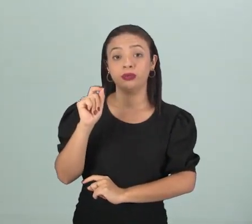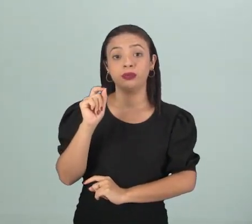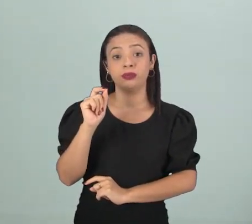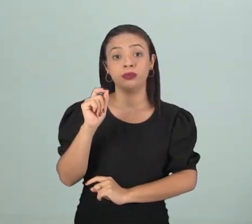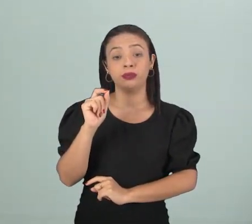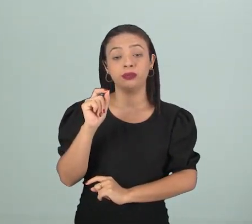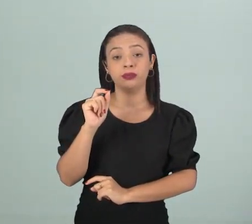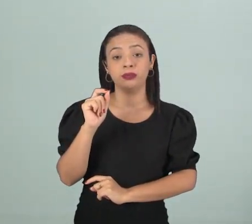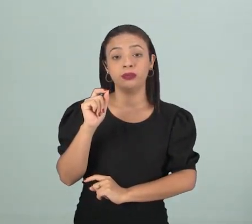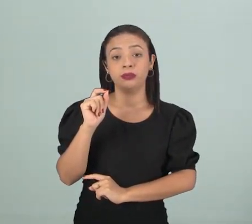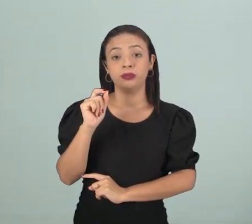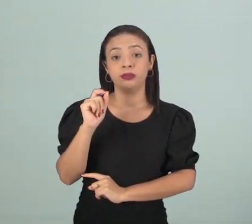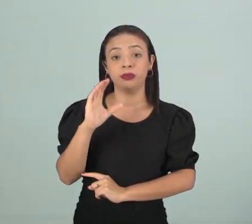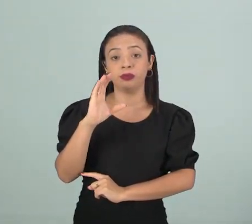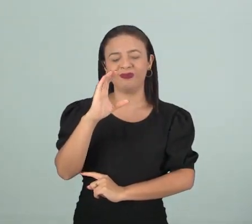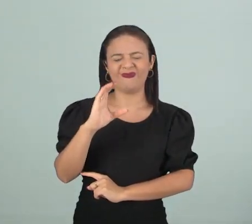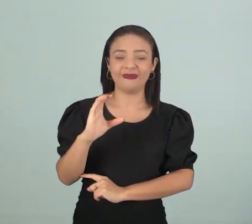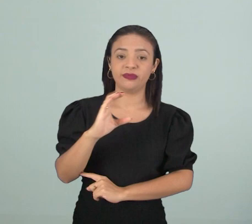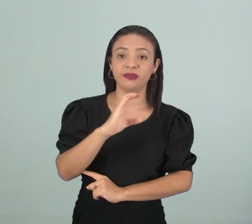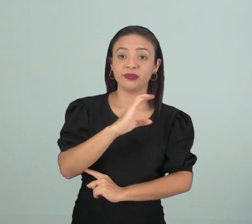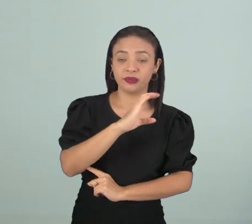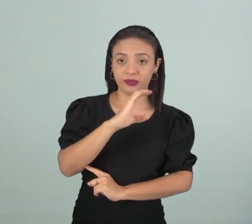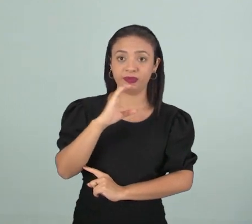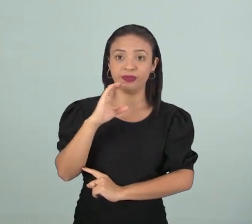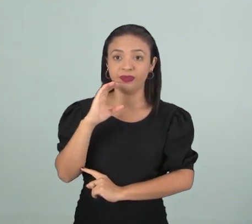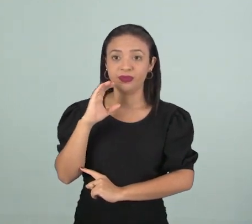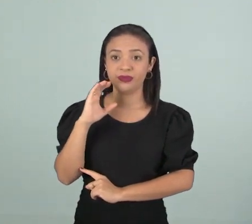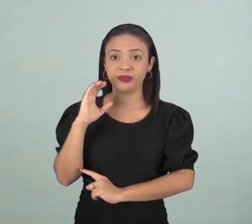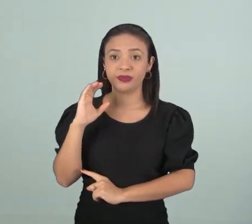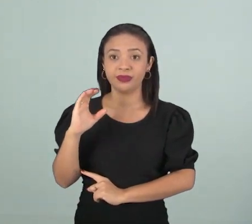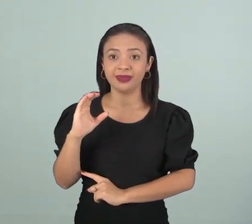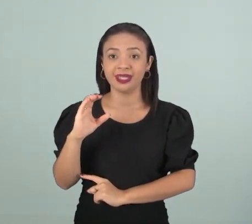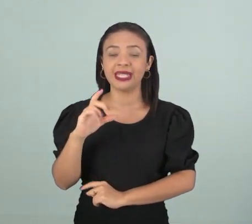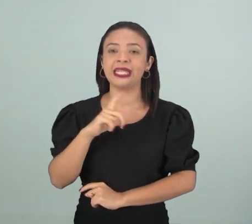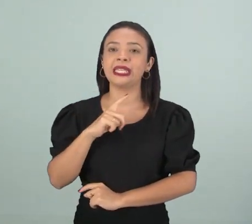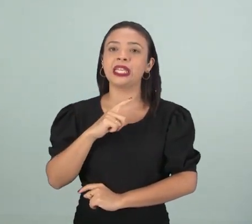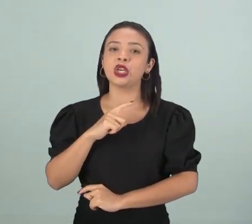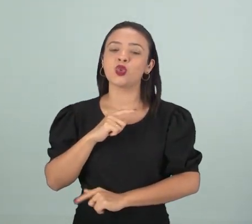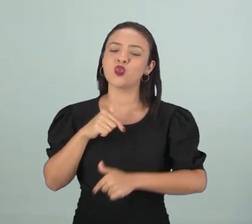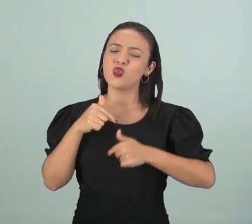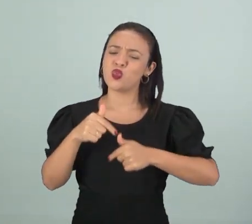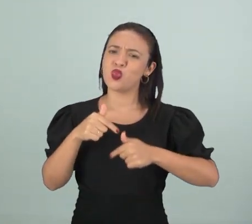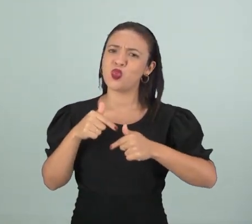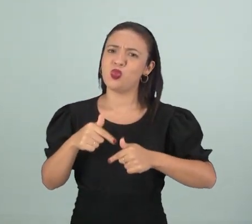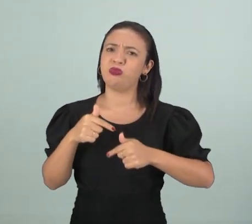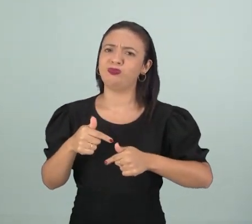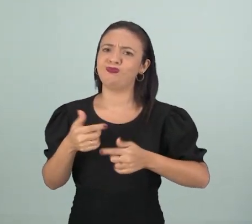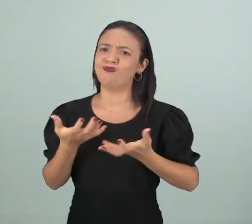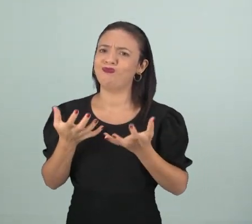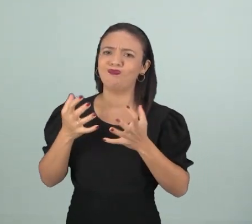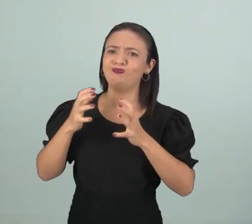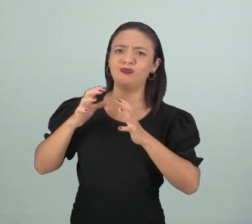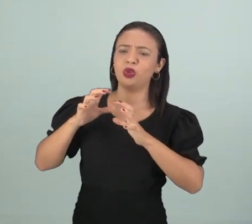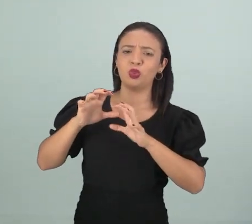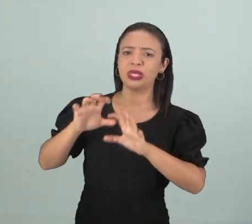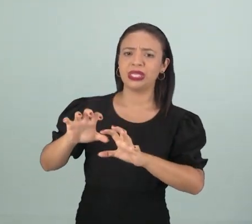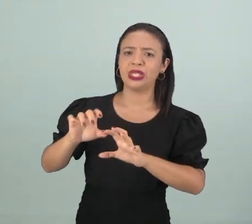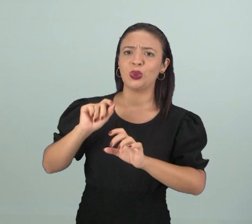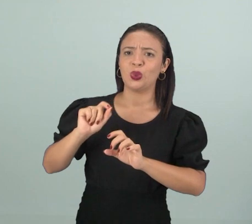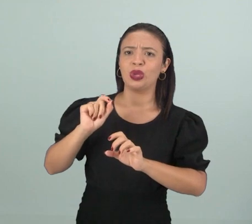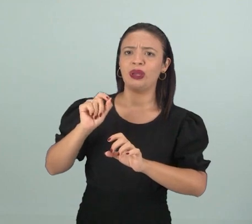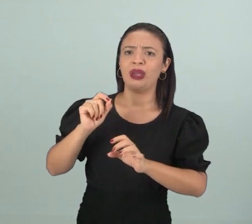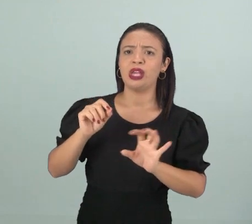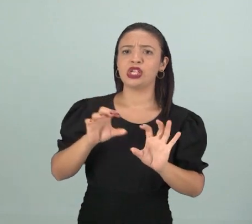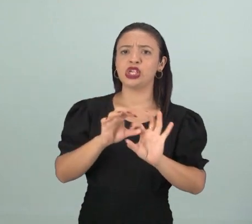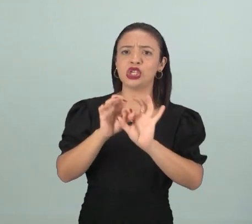um dos aspectos que mais tiveram resistência, certo? Que mais se resistiram a essa ideia de